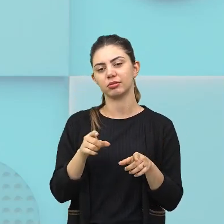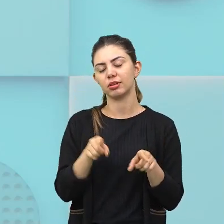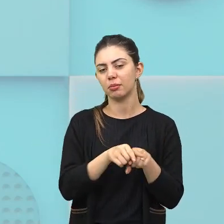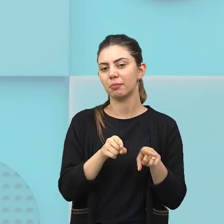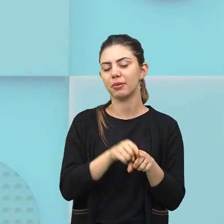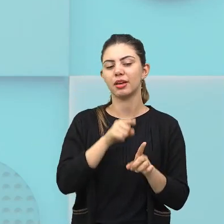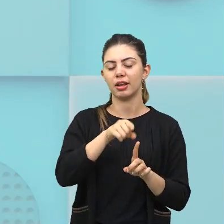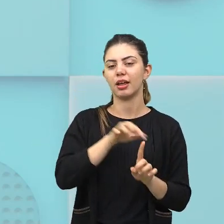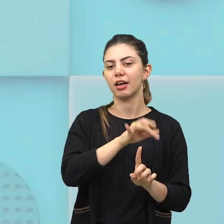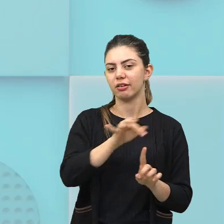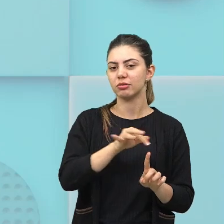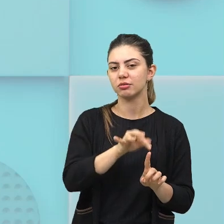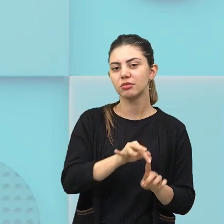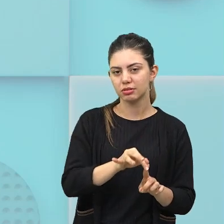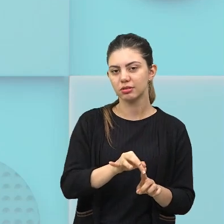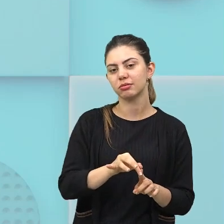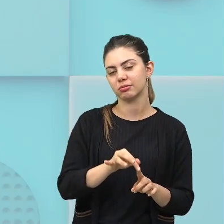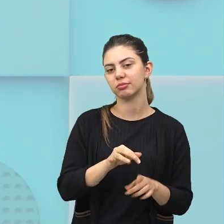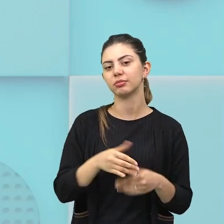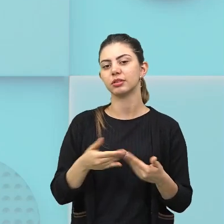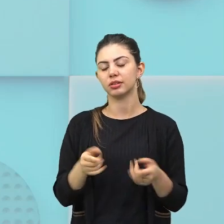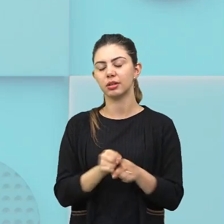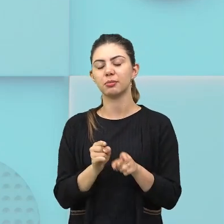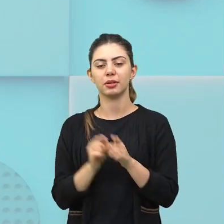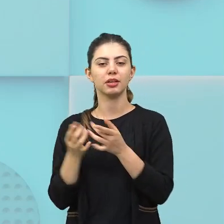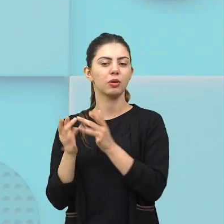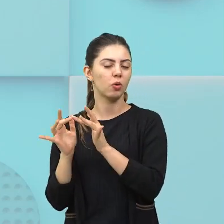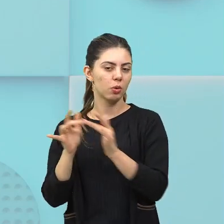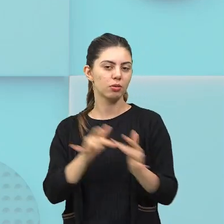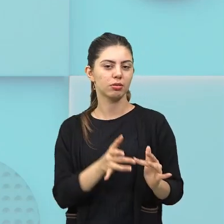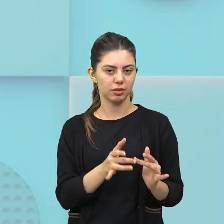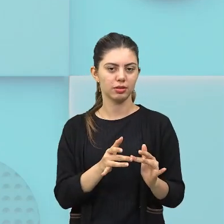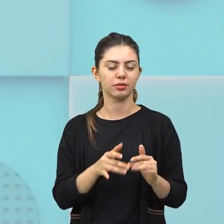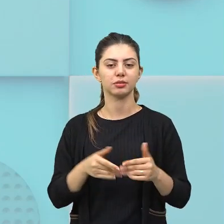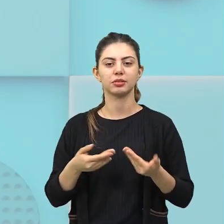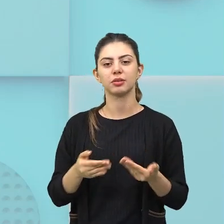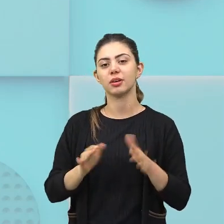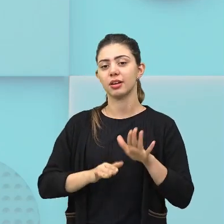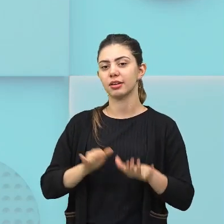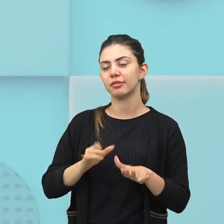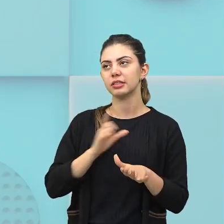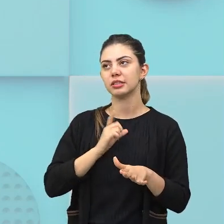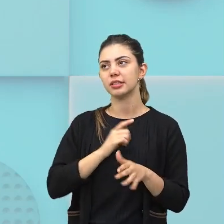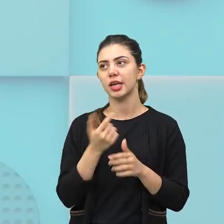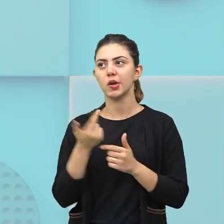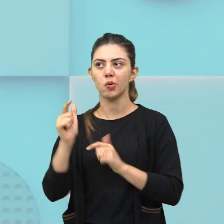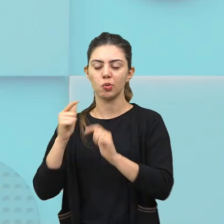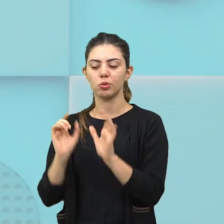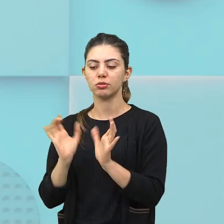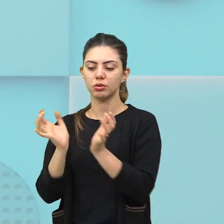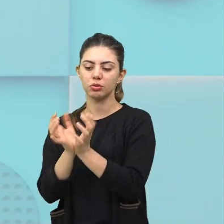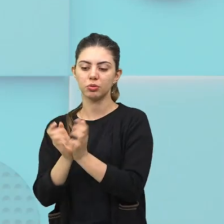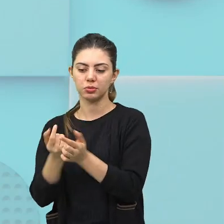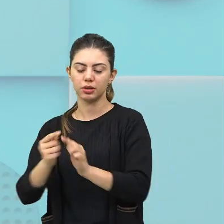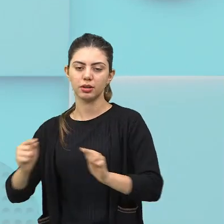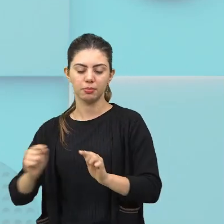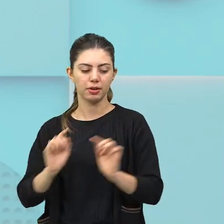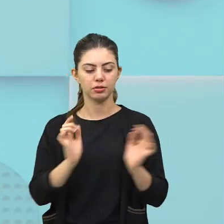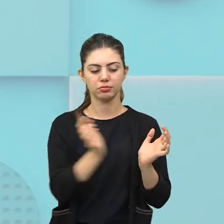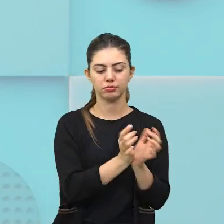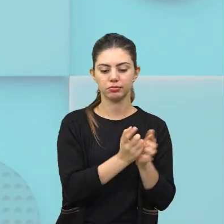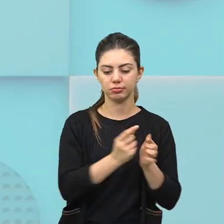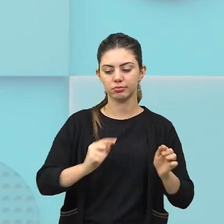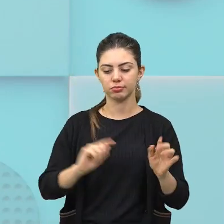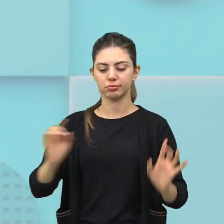que em contextos elas são utilizadas. Elas também às vezes se vinculam a outras classes de palavras e vão formando sentenças